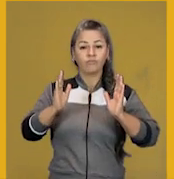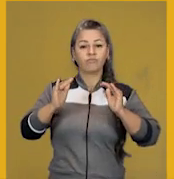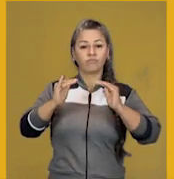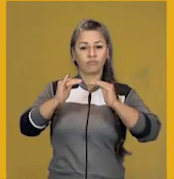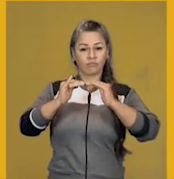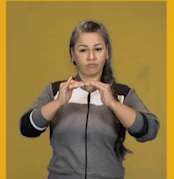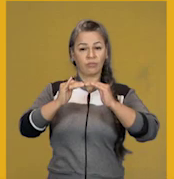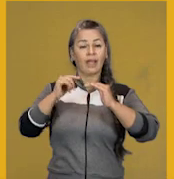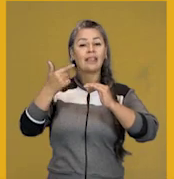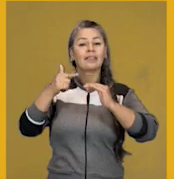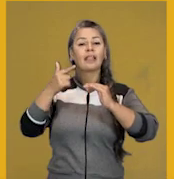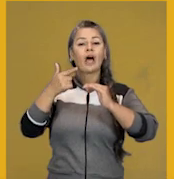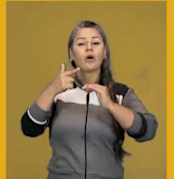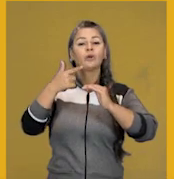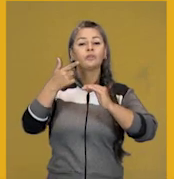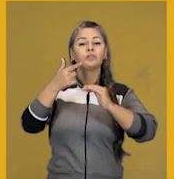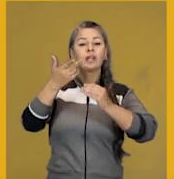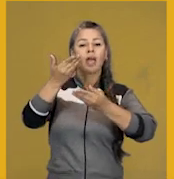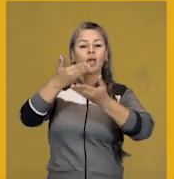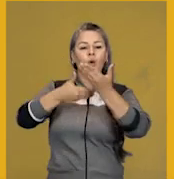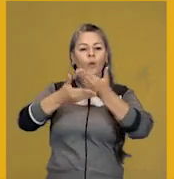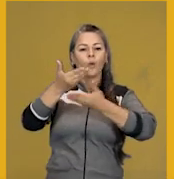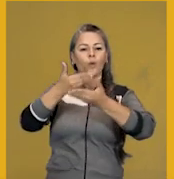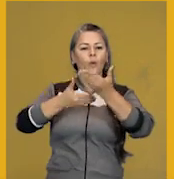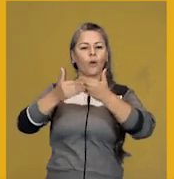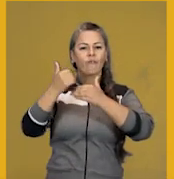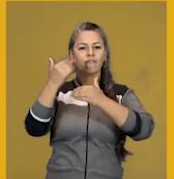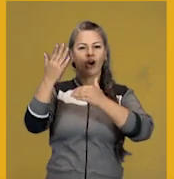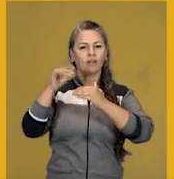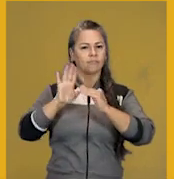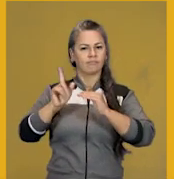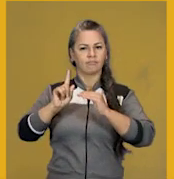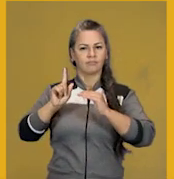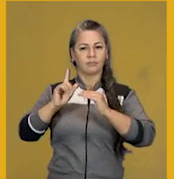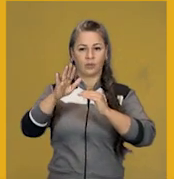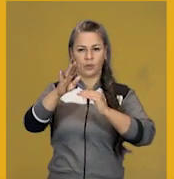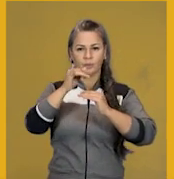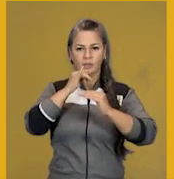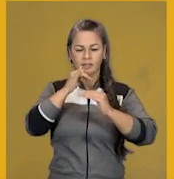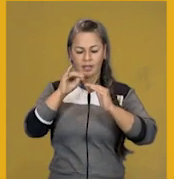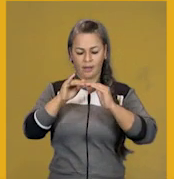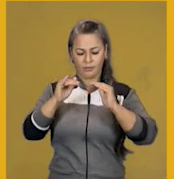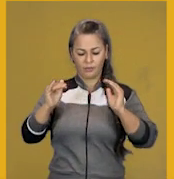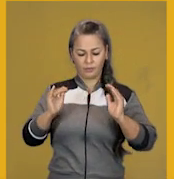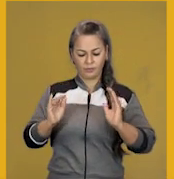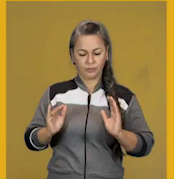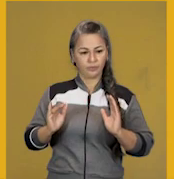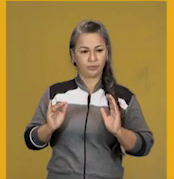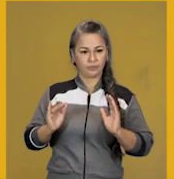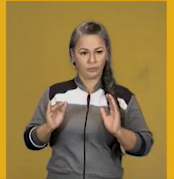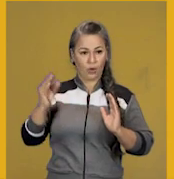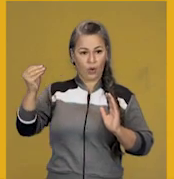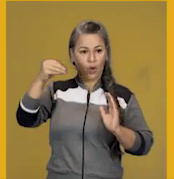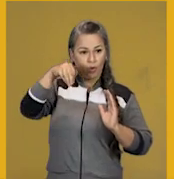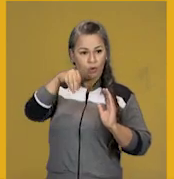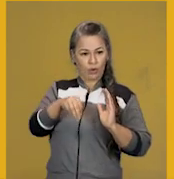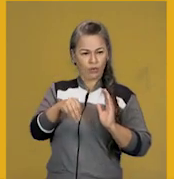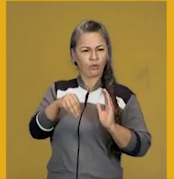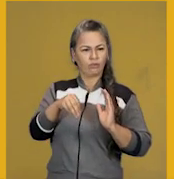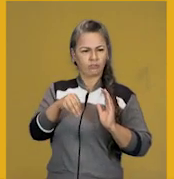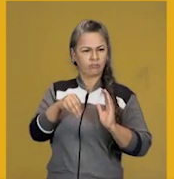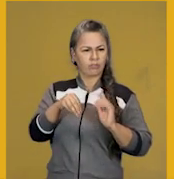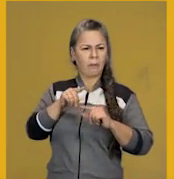com o ambiente externo. Assim que você coloca ali dentro um corpo, por exemplo, como esse que a gente colocou aqui,